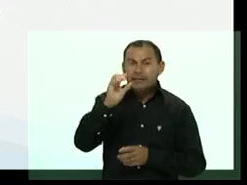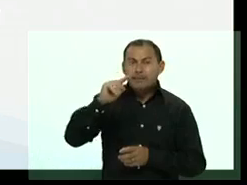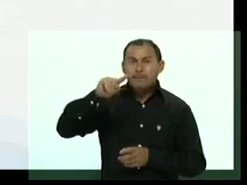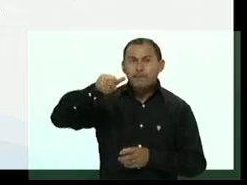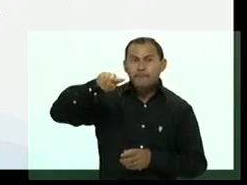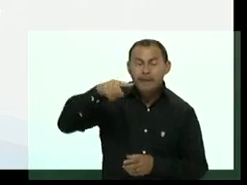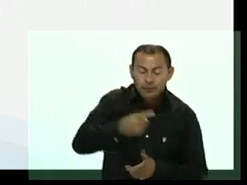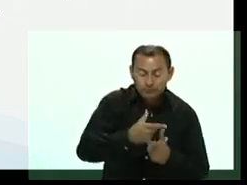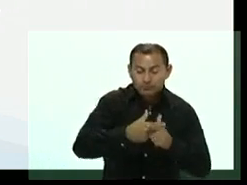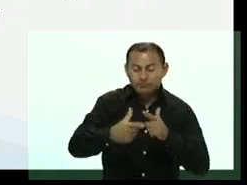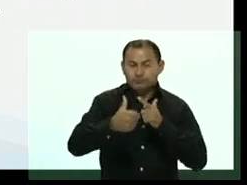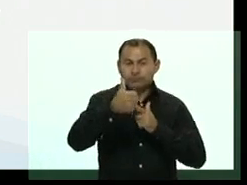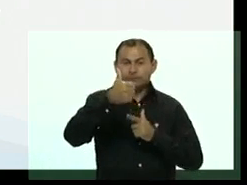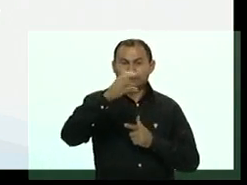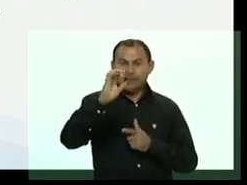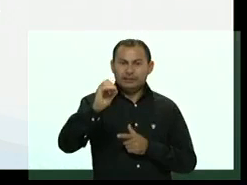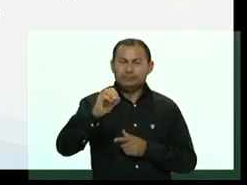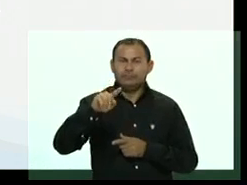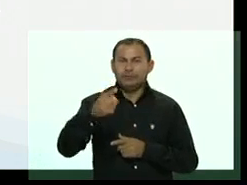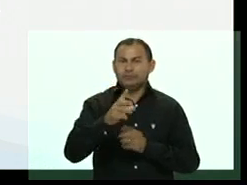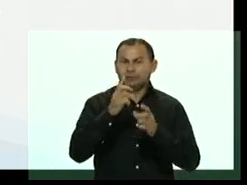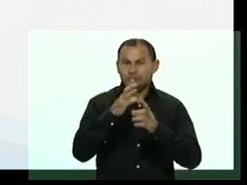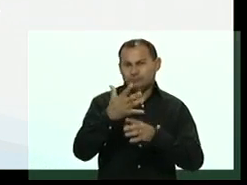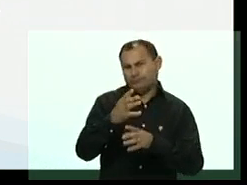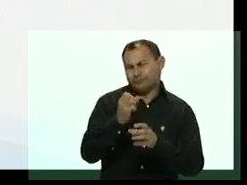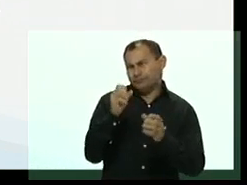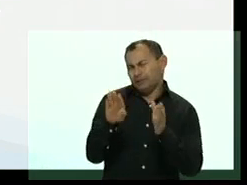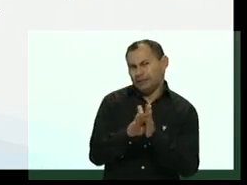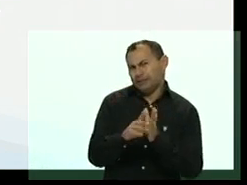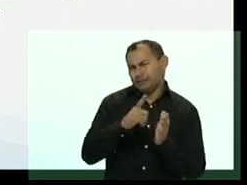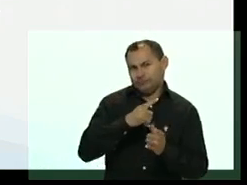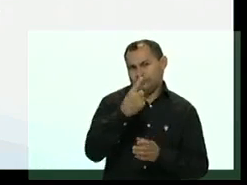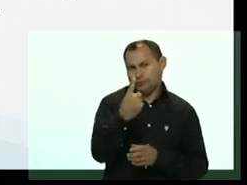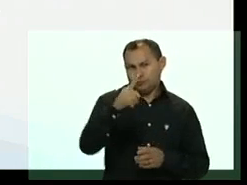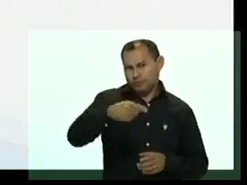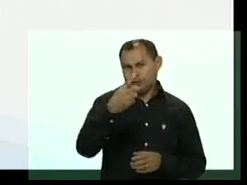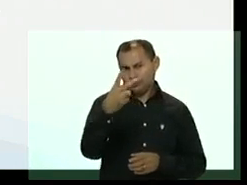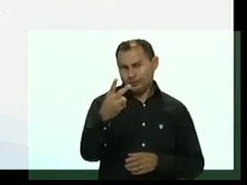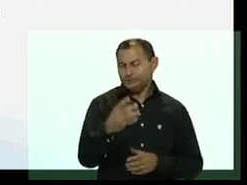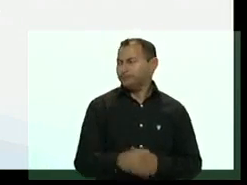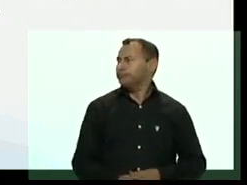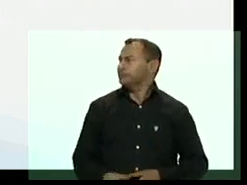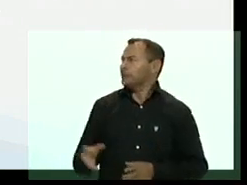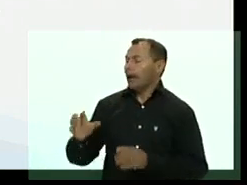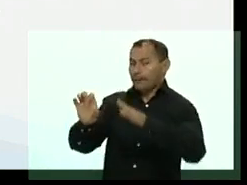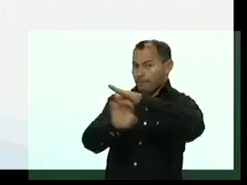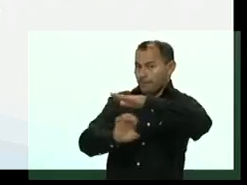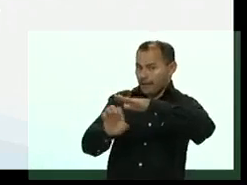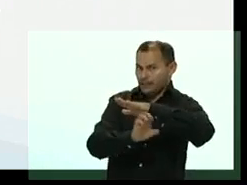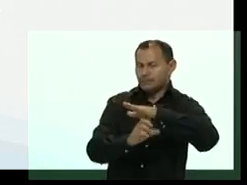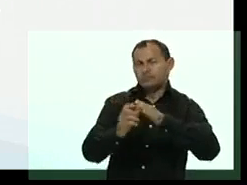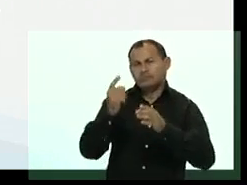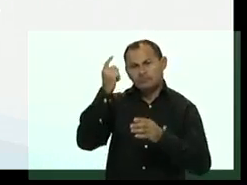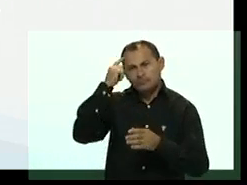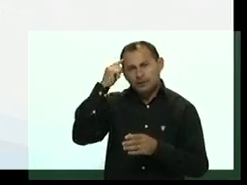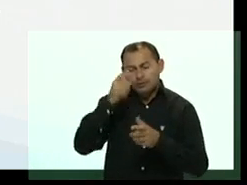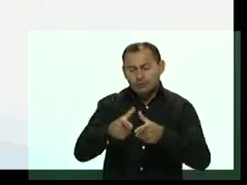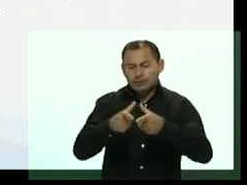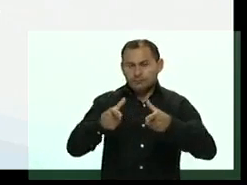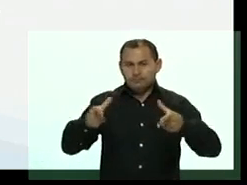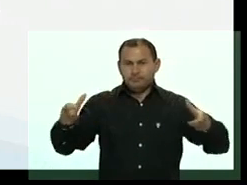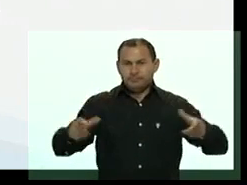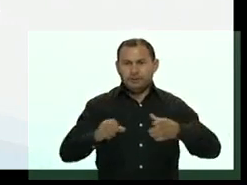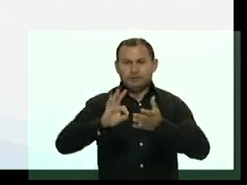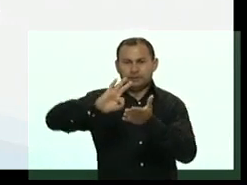e dividir por 100.000, a gente vai chegar a essa média de 1,2, tá? A companhia estimou o crescimento